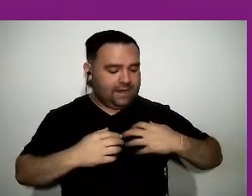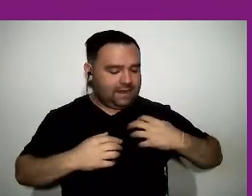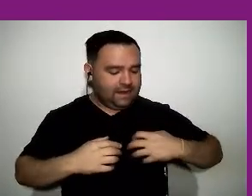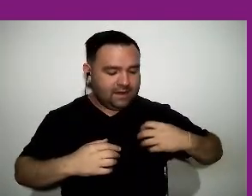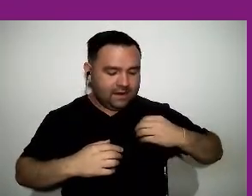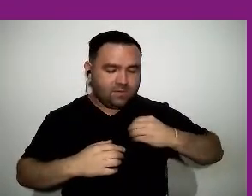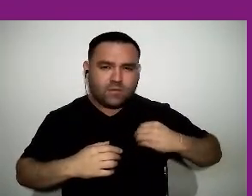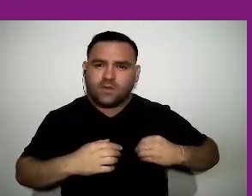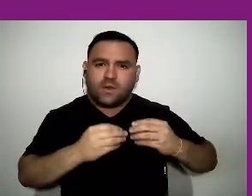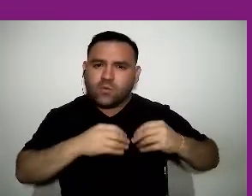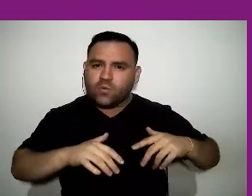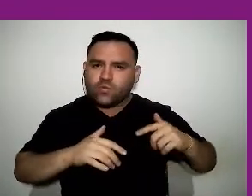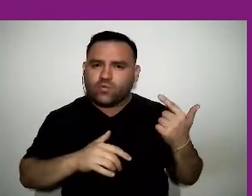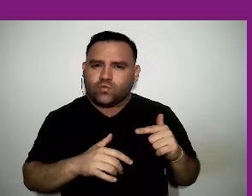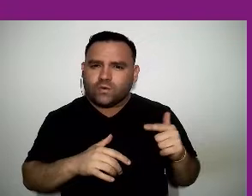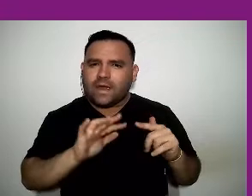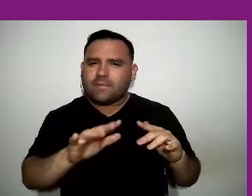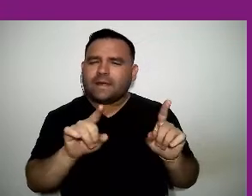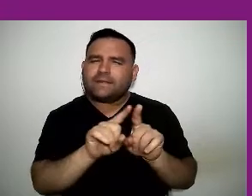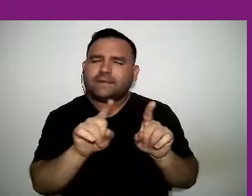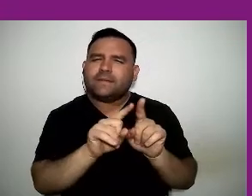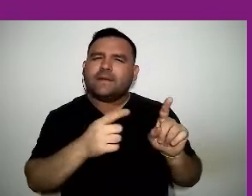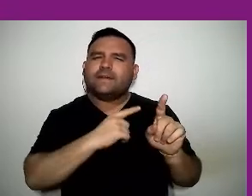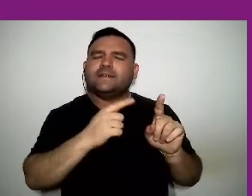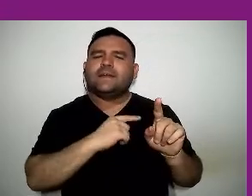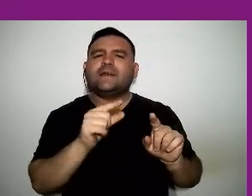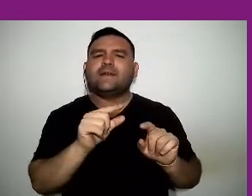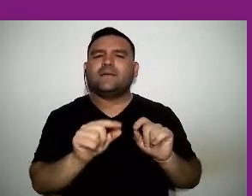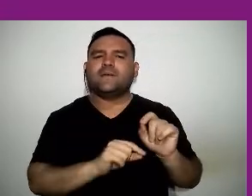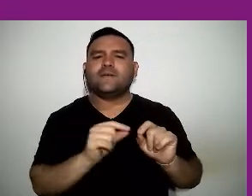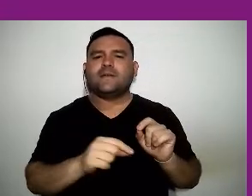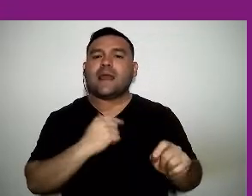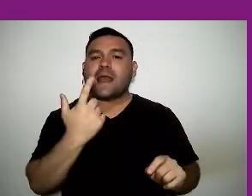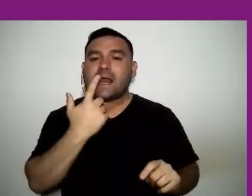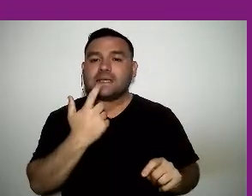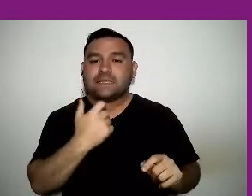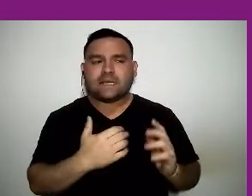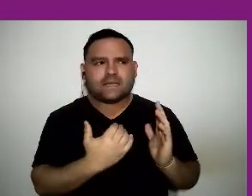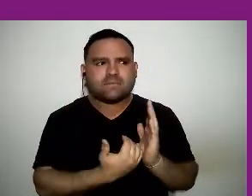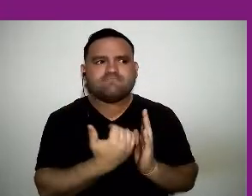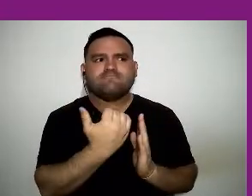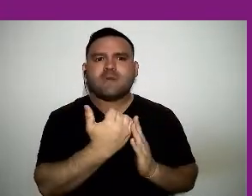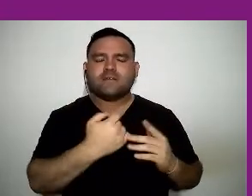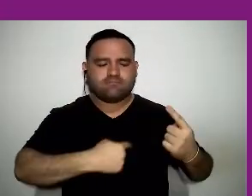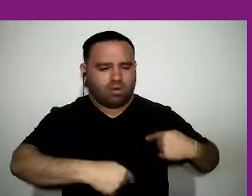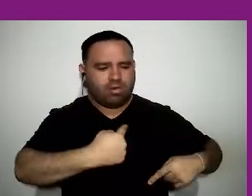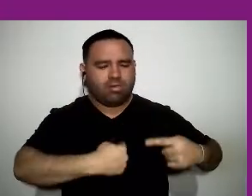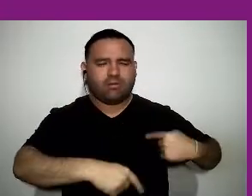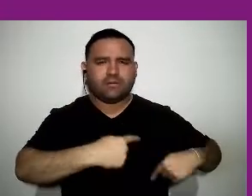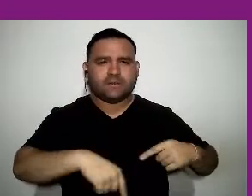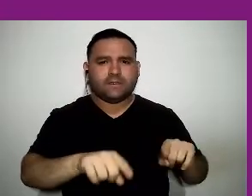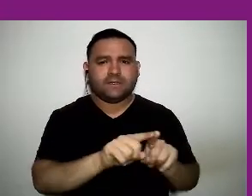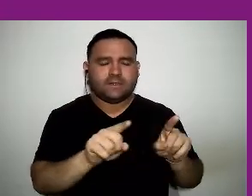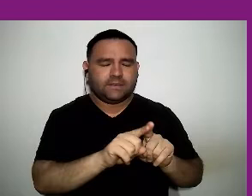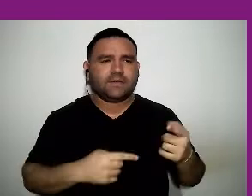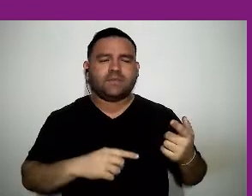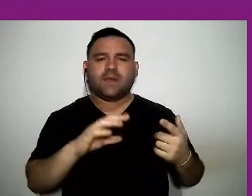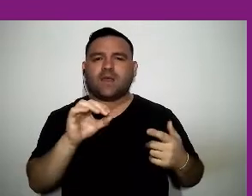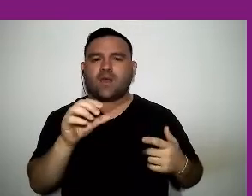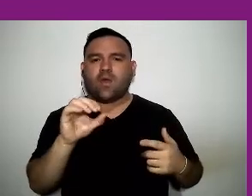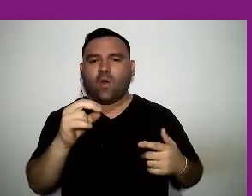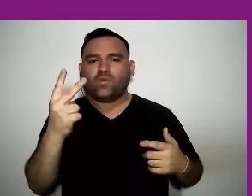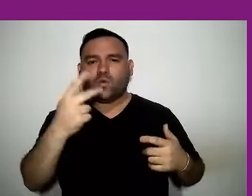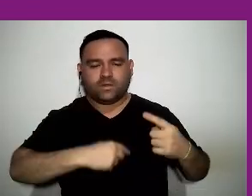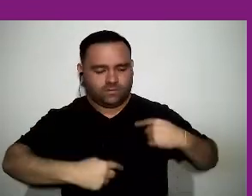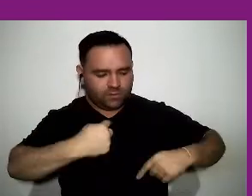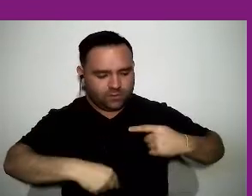tão comprometida, entretanto, você tinha um fluxo sanguíneo elevado. Como a oxigenação e